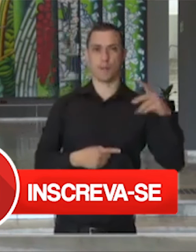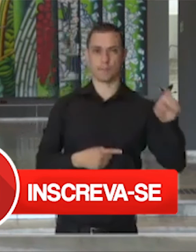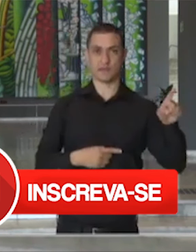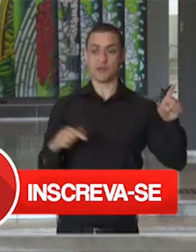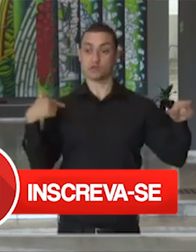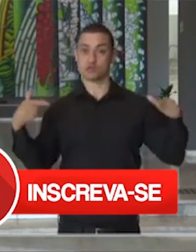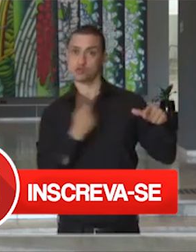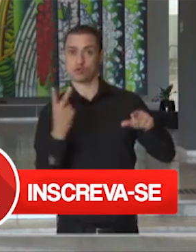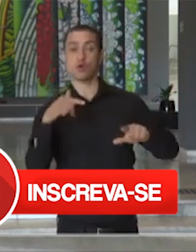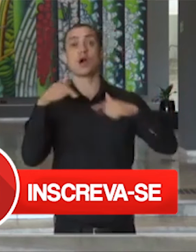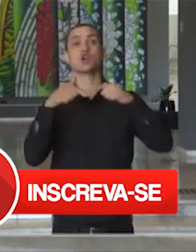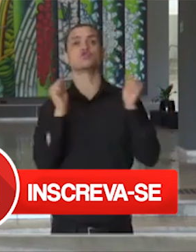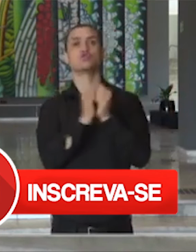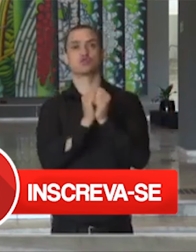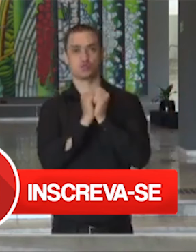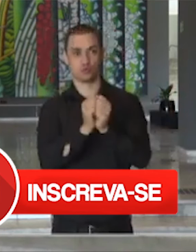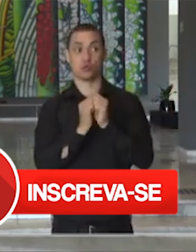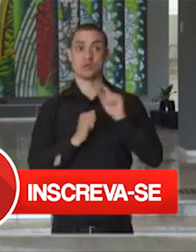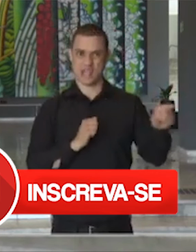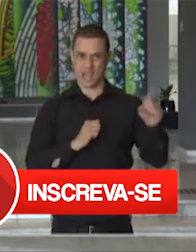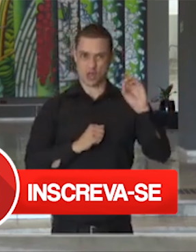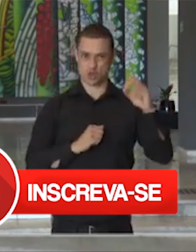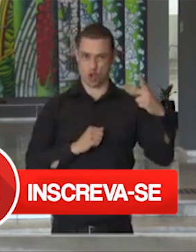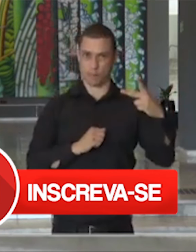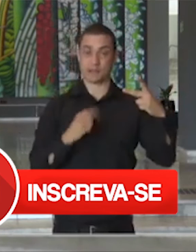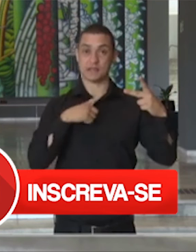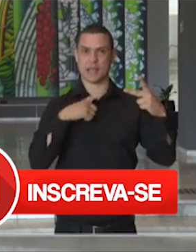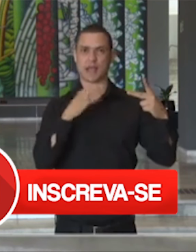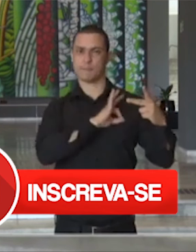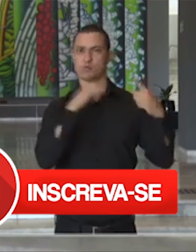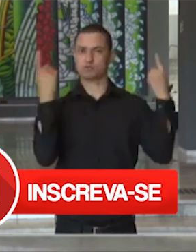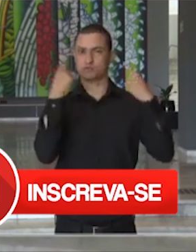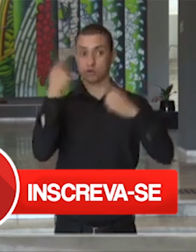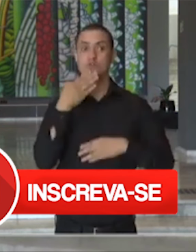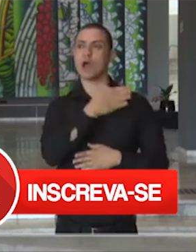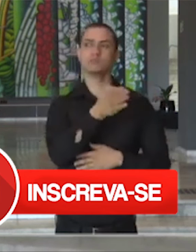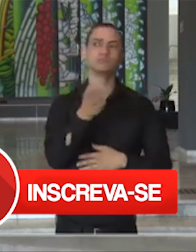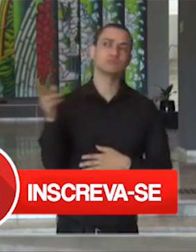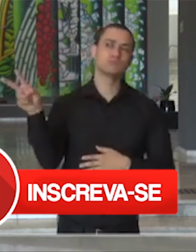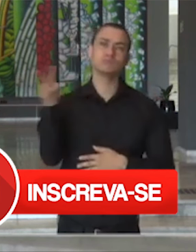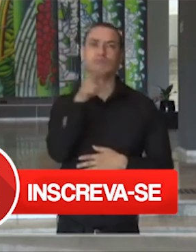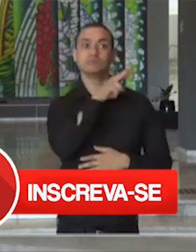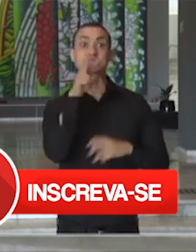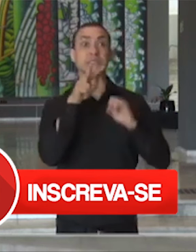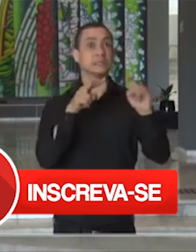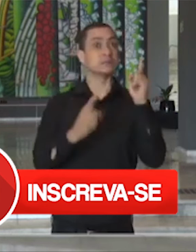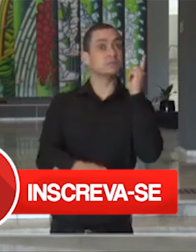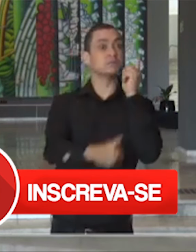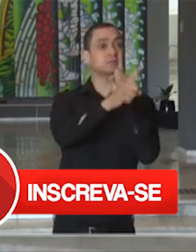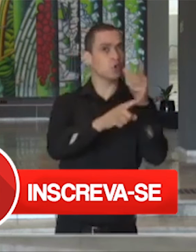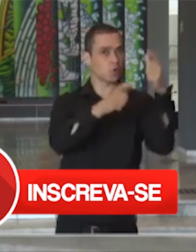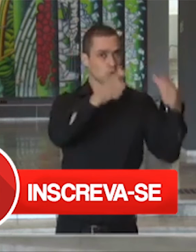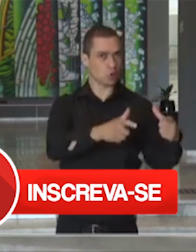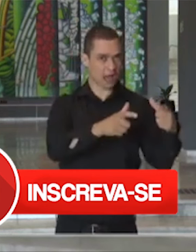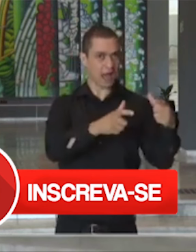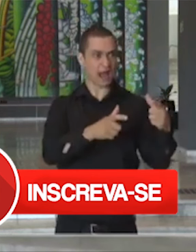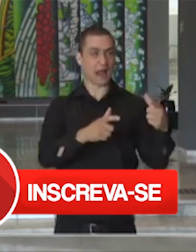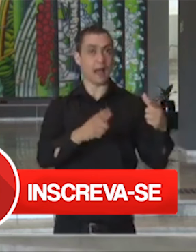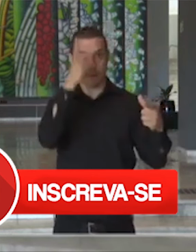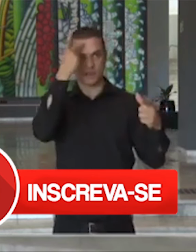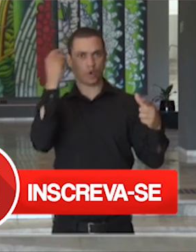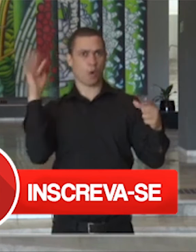governador, as viaturas do DOP estão circulando, fazendo o policiamento normal. Se identificarem pontos de